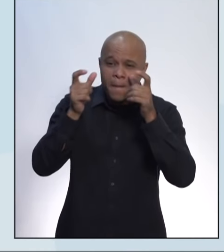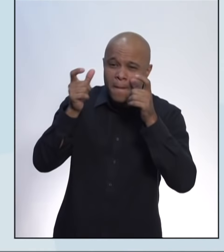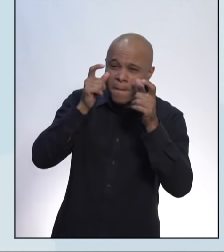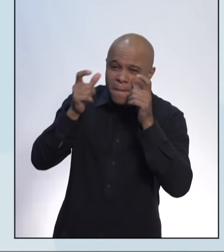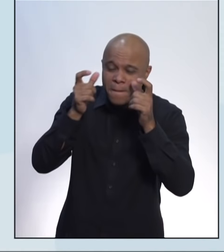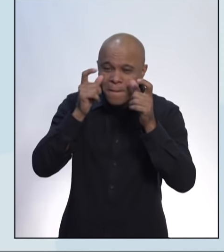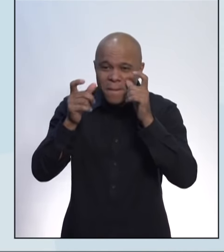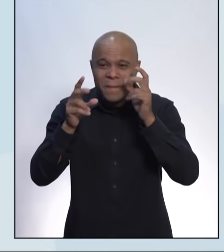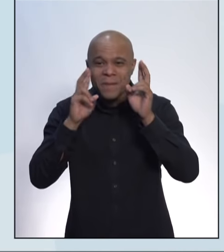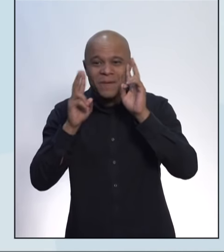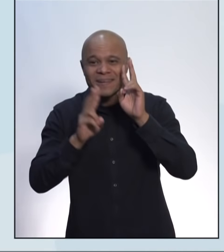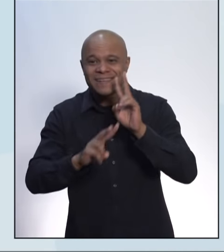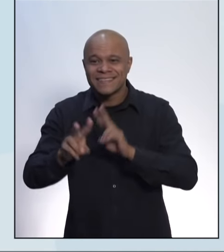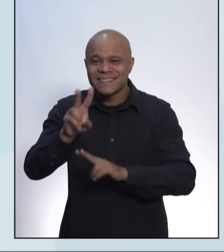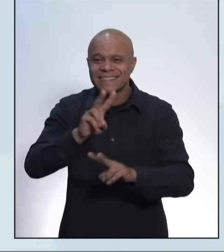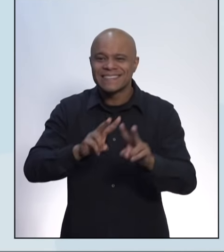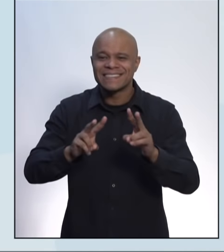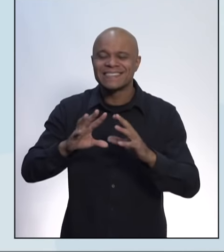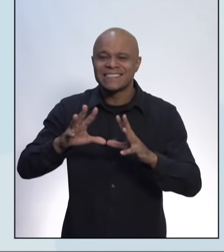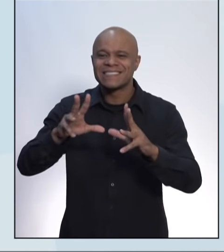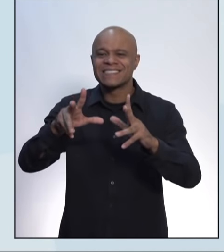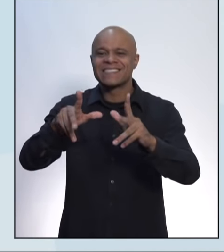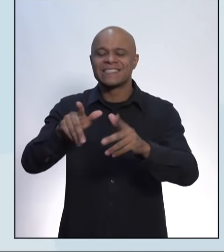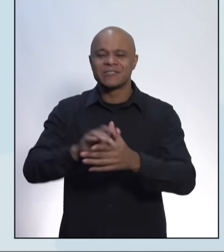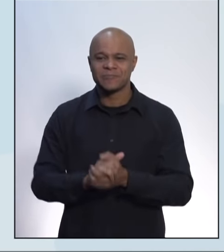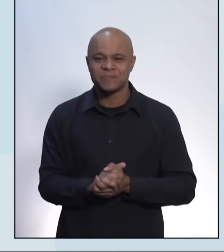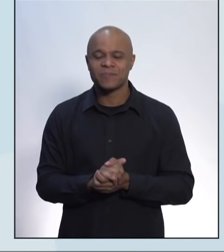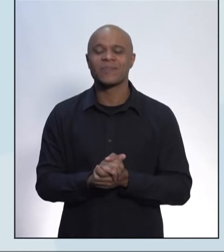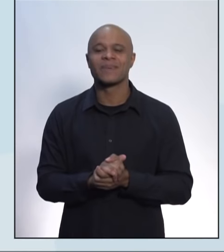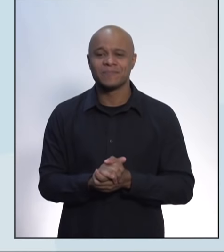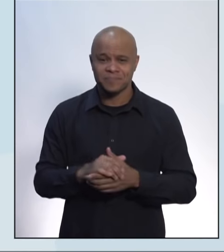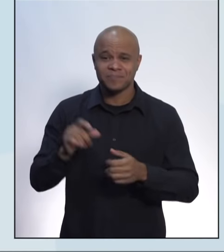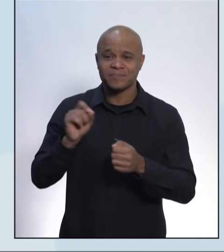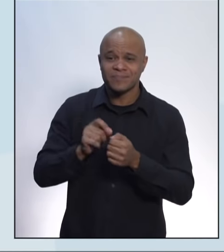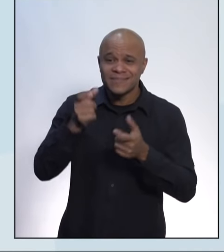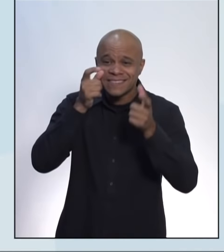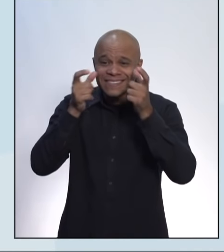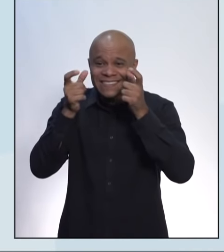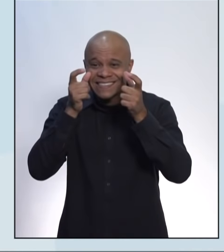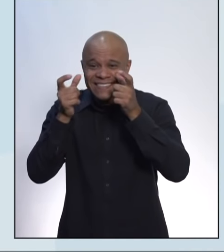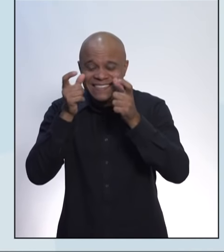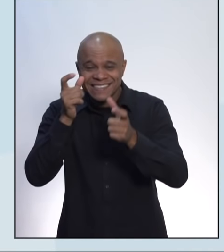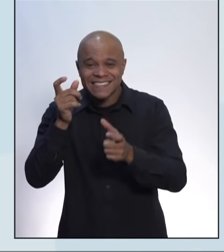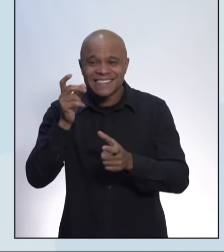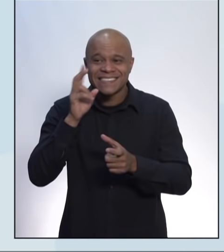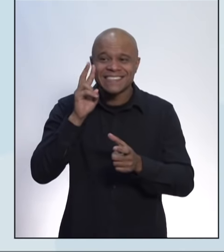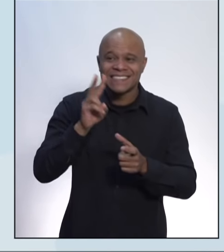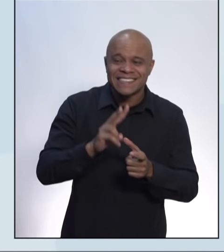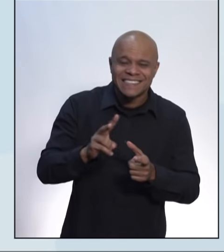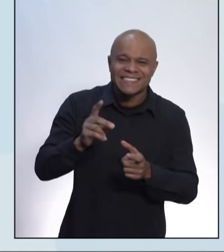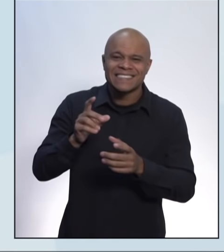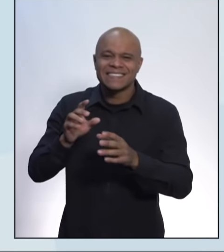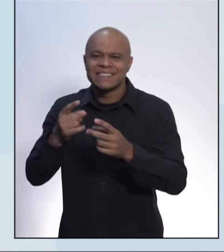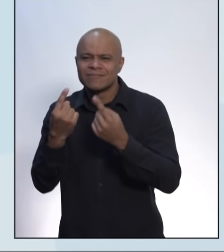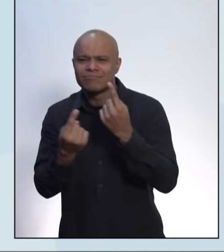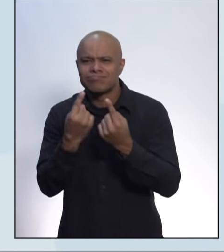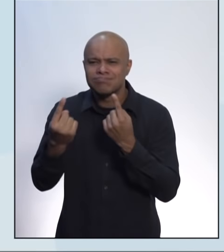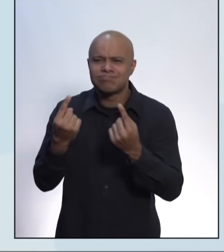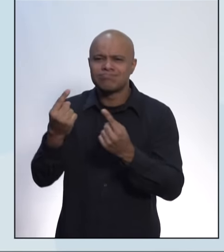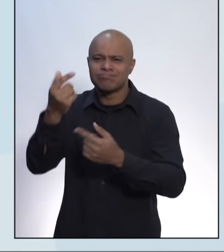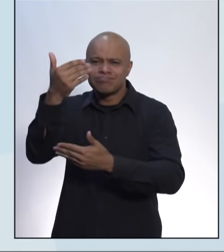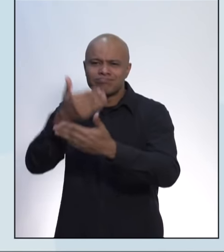and look for intros interno ele faz observações e olha ele observa